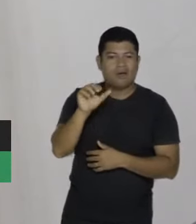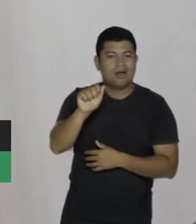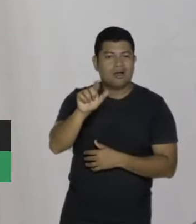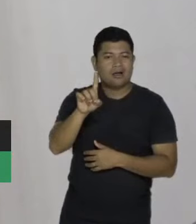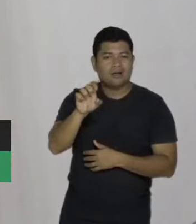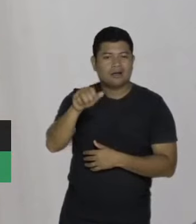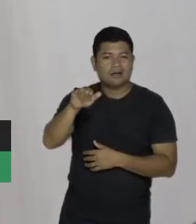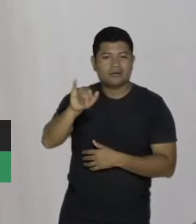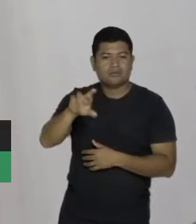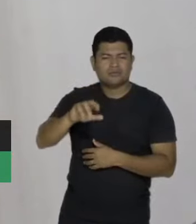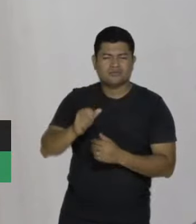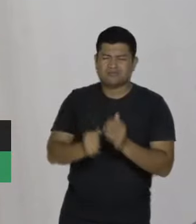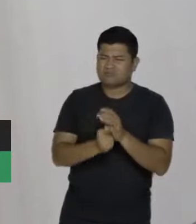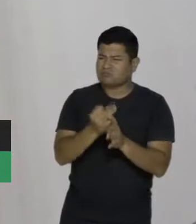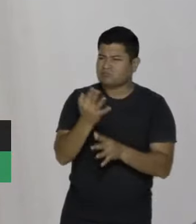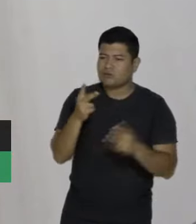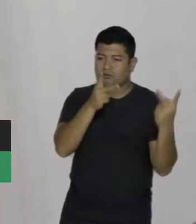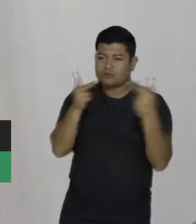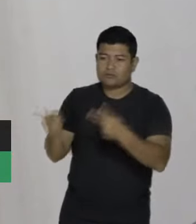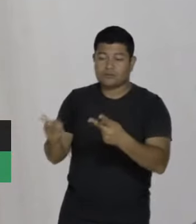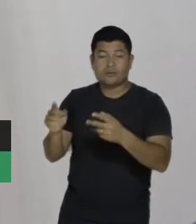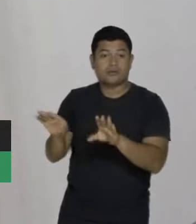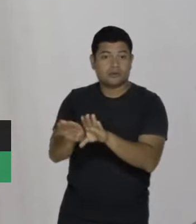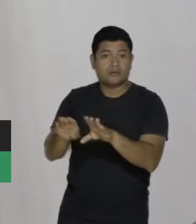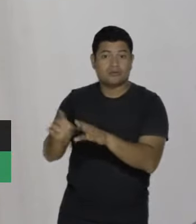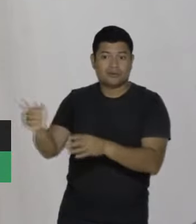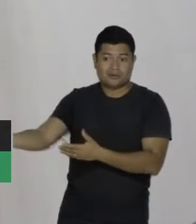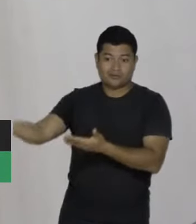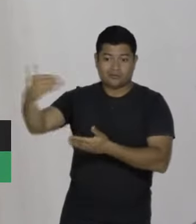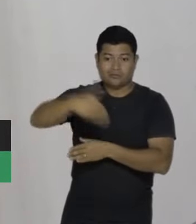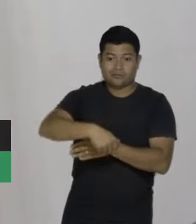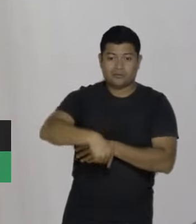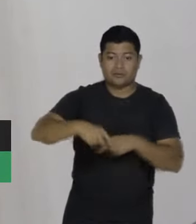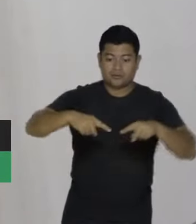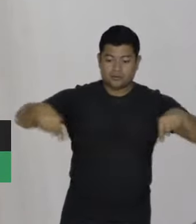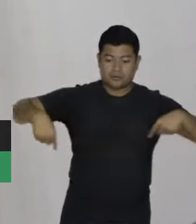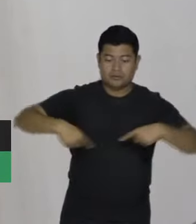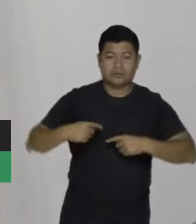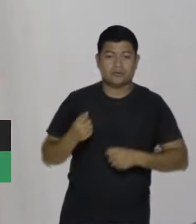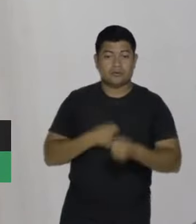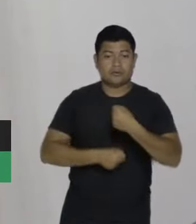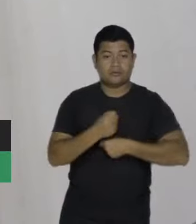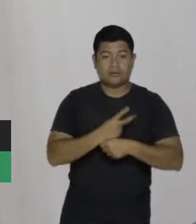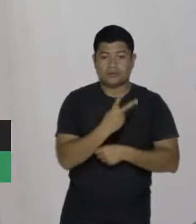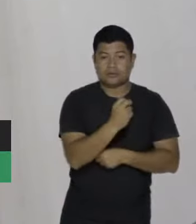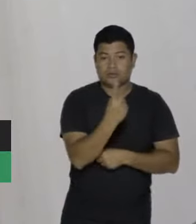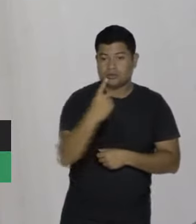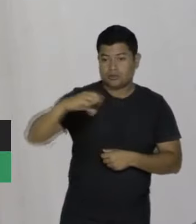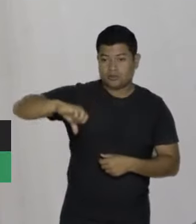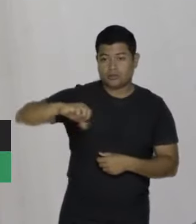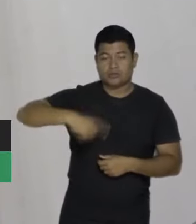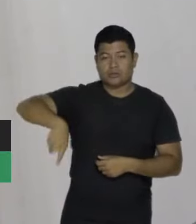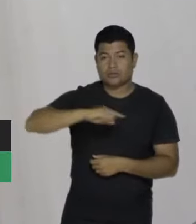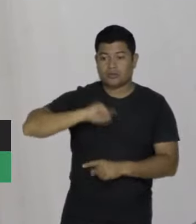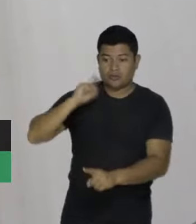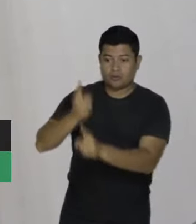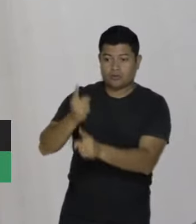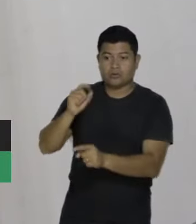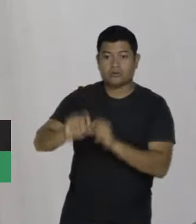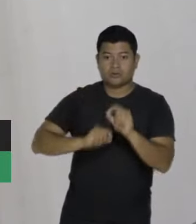visitando, ele esteve aqui no gabinete também, e no ano de 2019, então, nós identificamos um sério